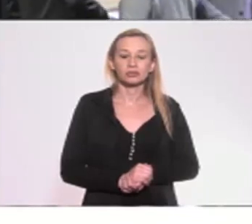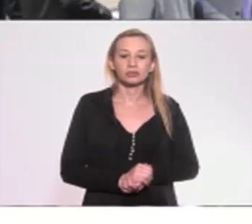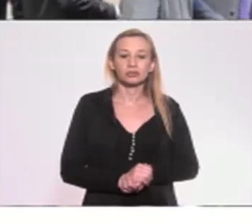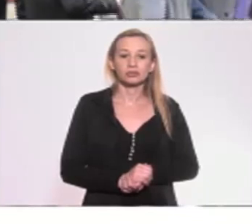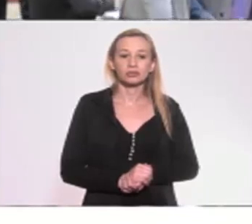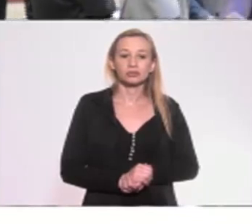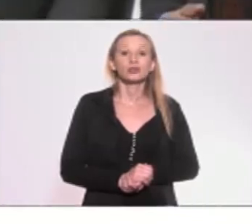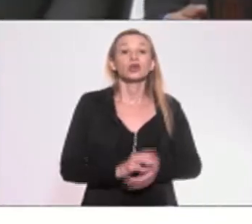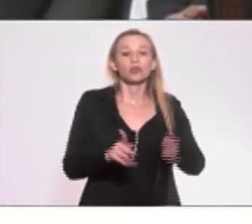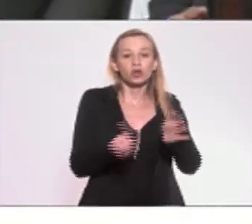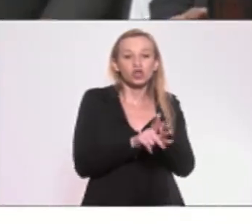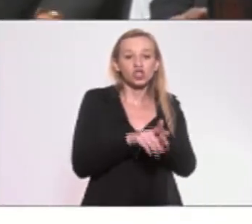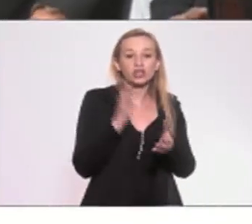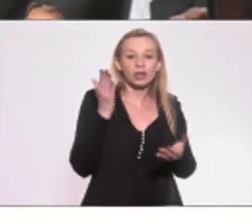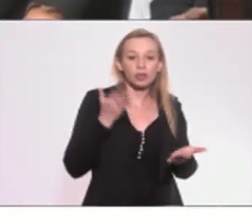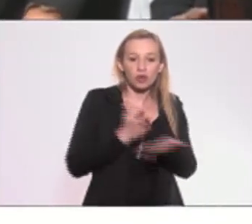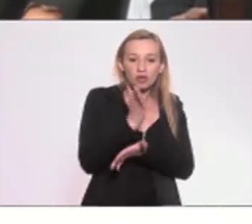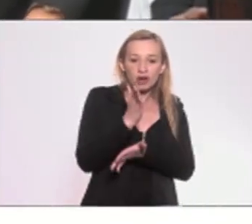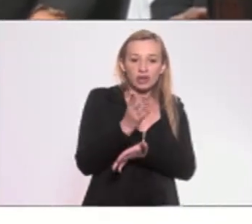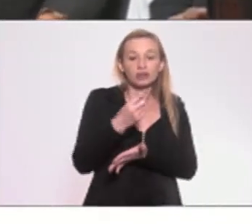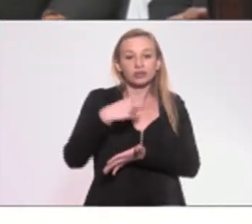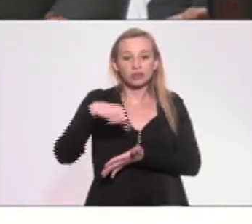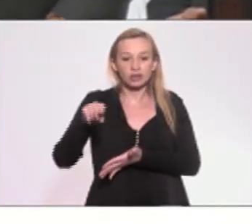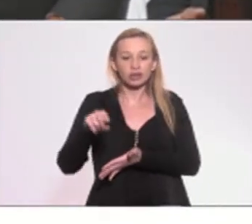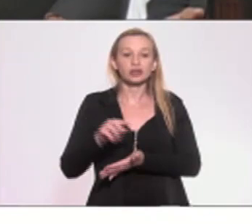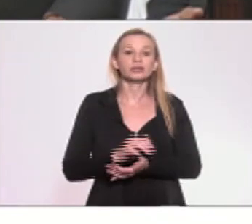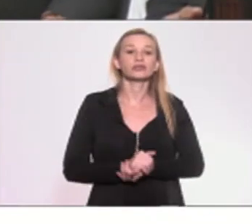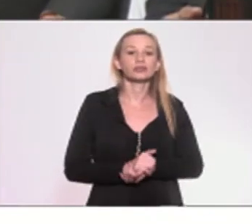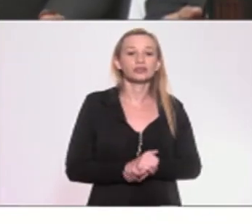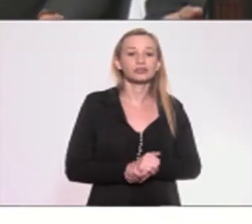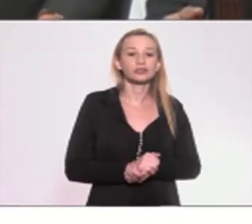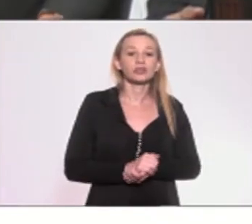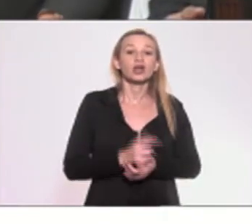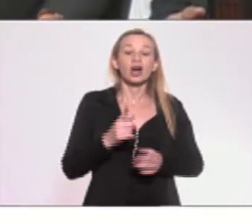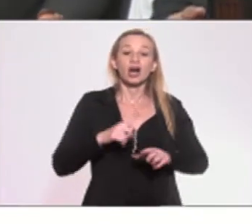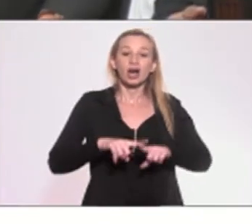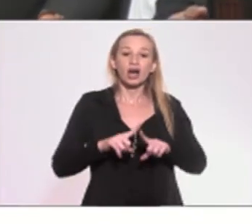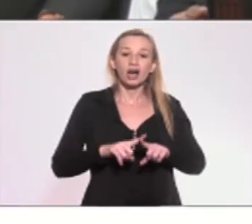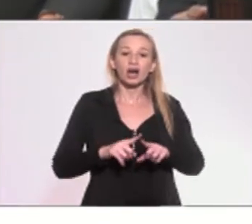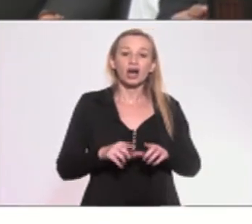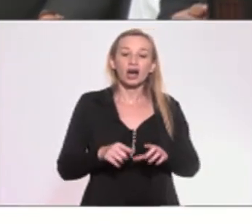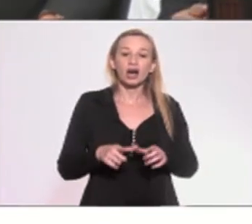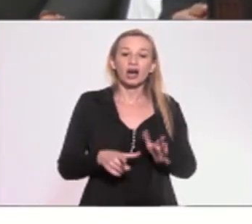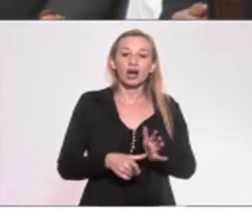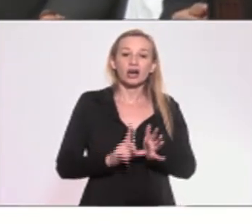o projeto foi aprovado, vai à promulgação. Antes de passar a declaração, a presidência